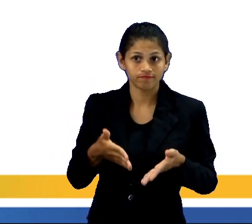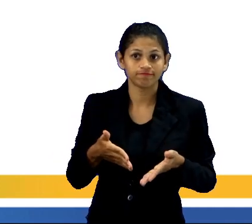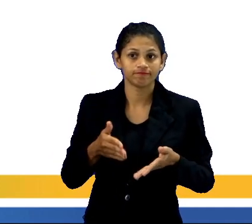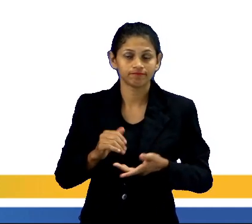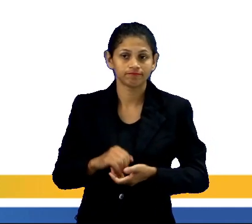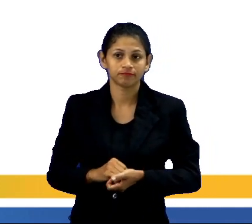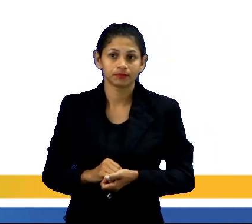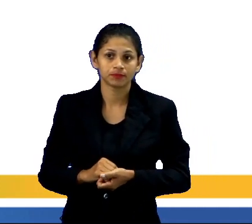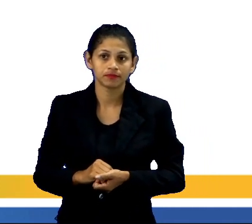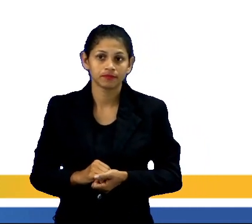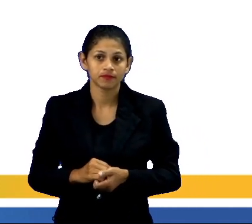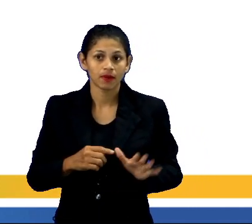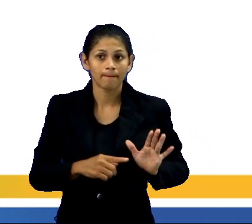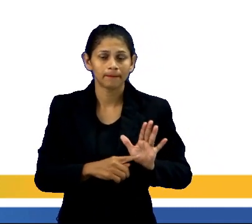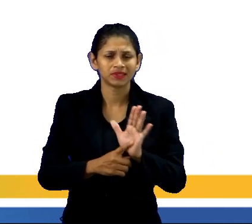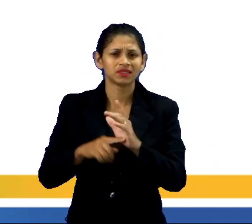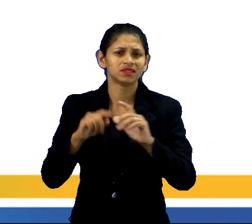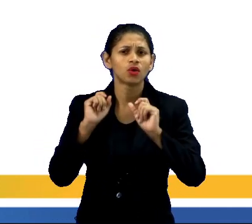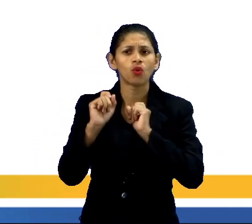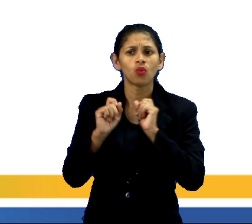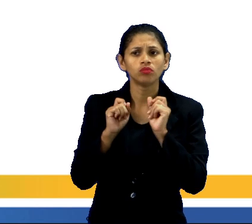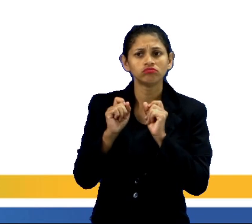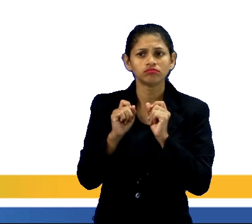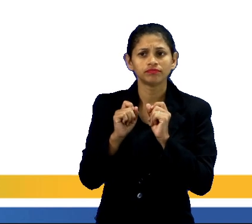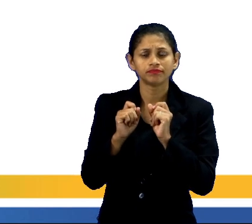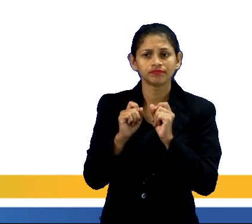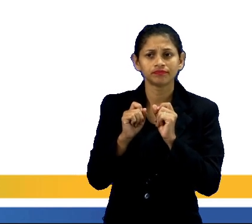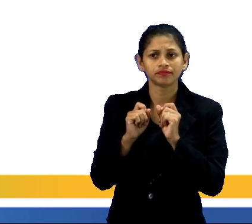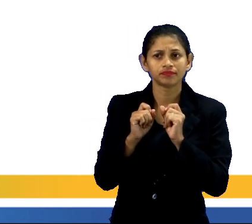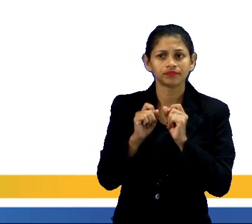o quê? Essa questão da